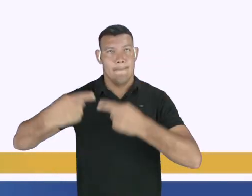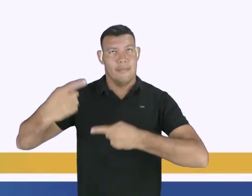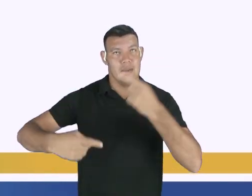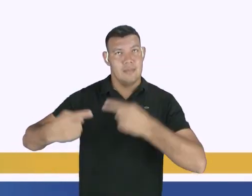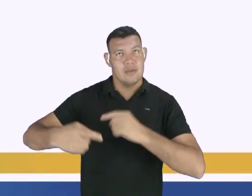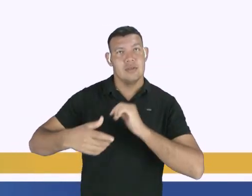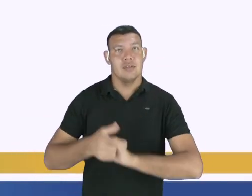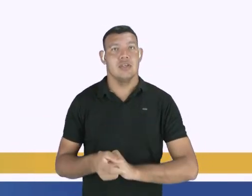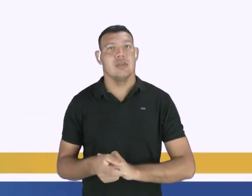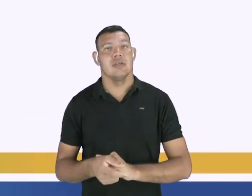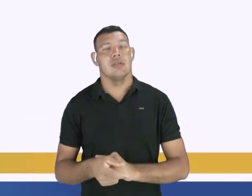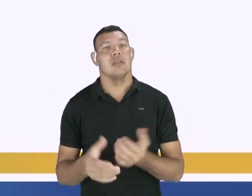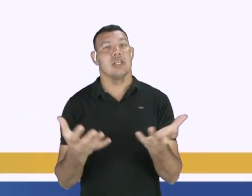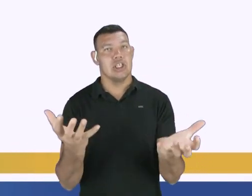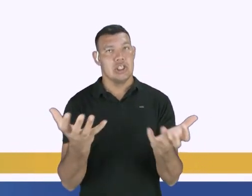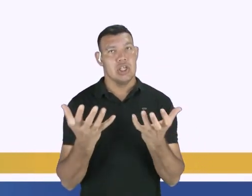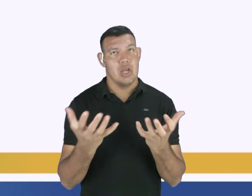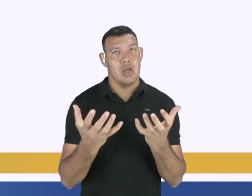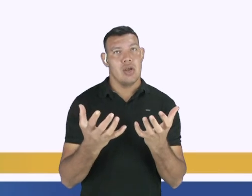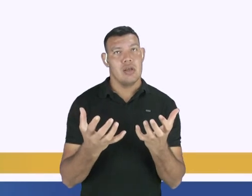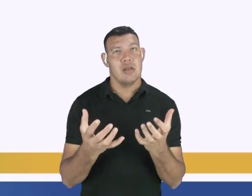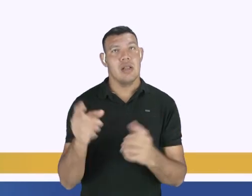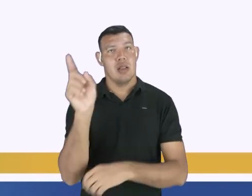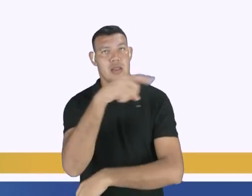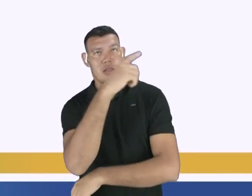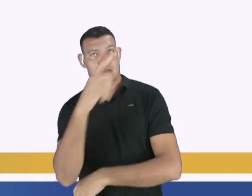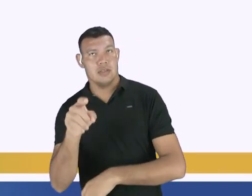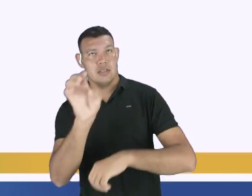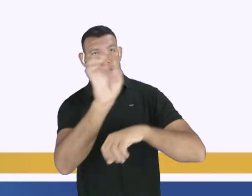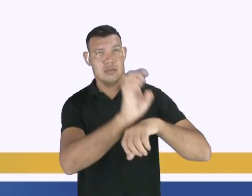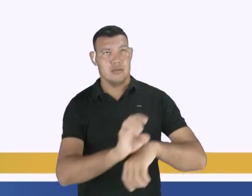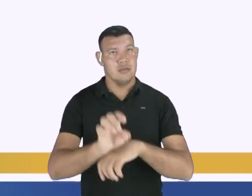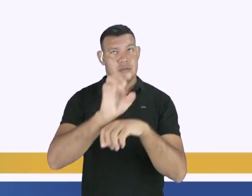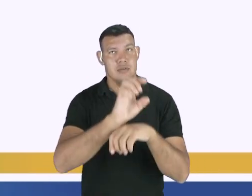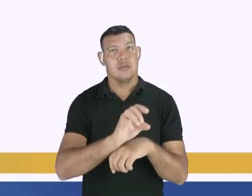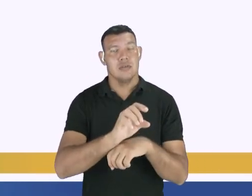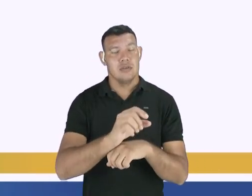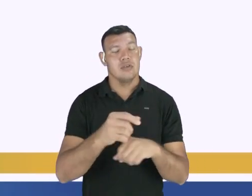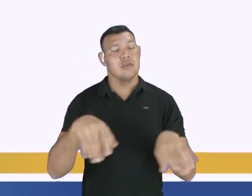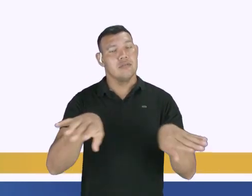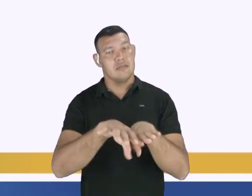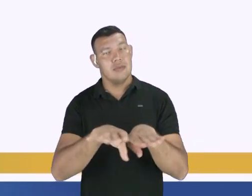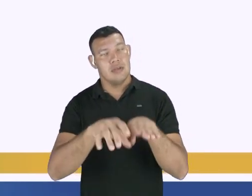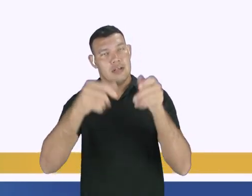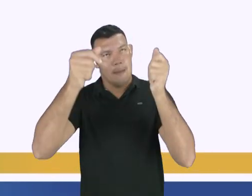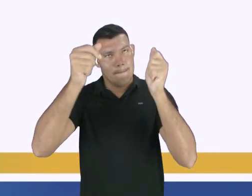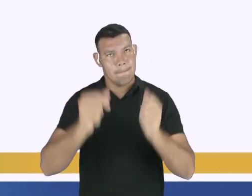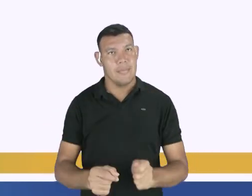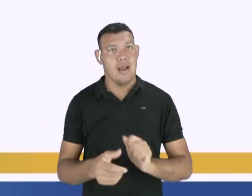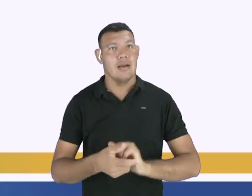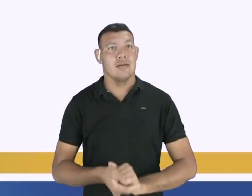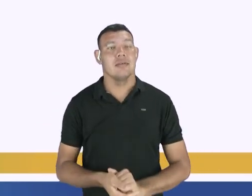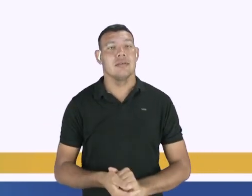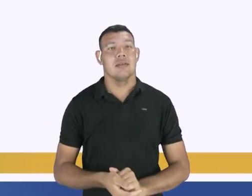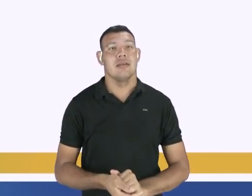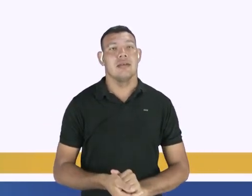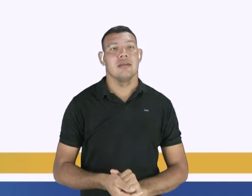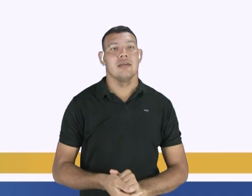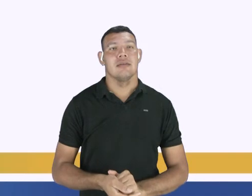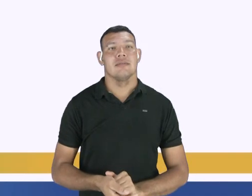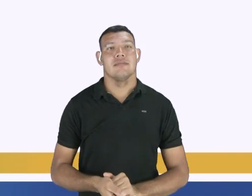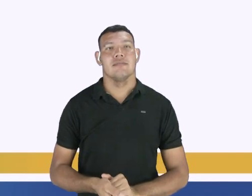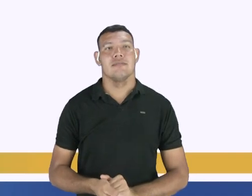a primeira é o liberalismo, a última, qual é o que defende o fim do Estado? É o anarquismo. Então, a alternativa certa é a